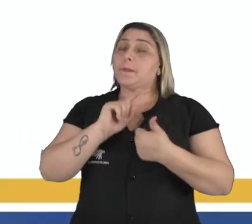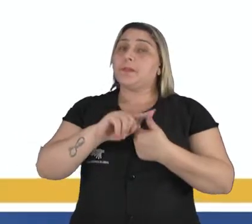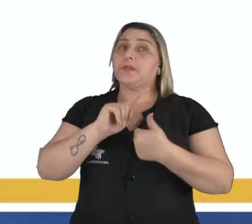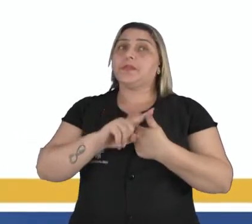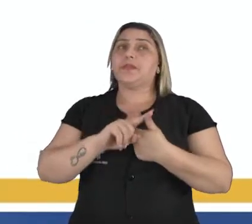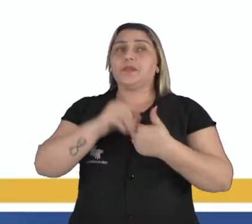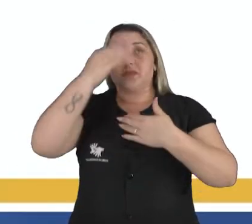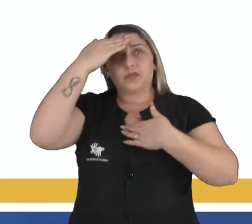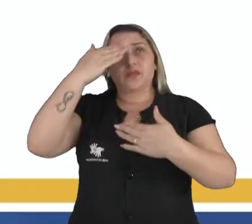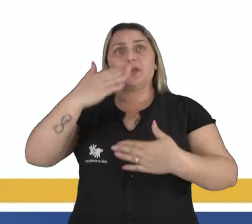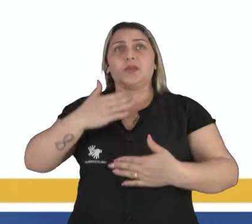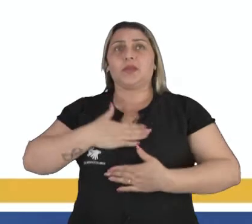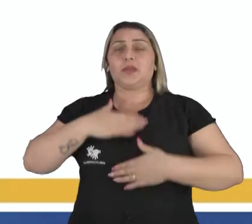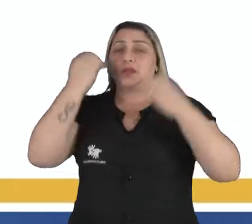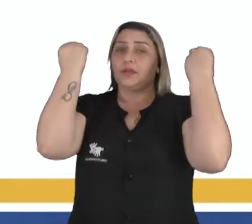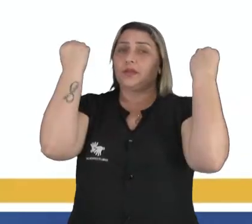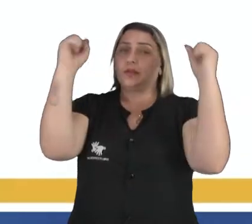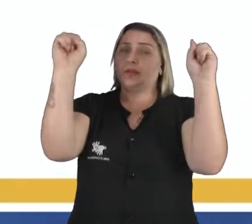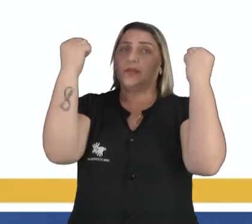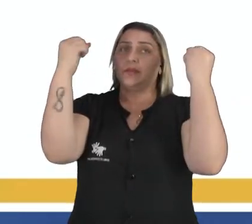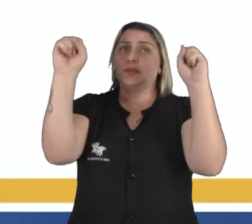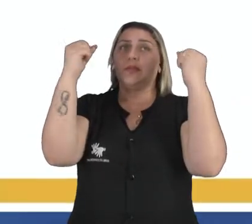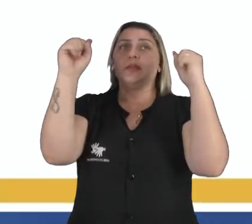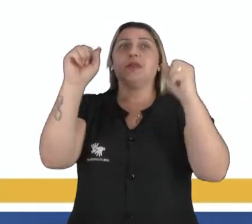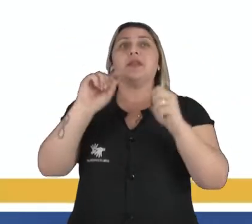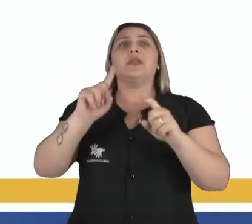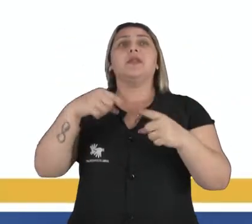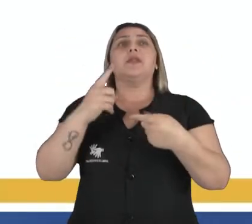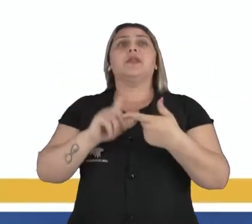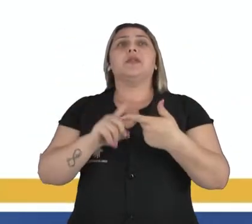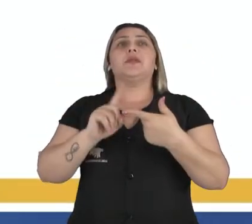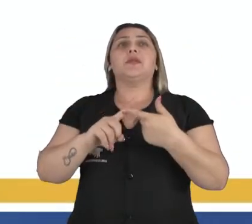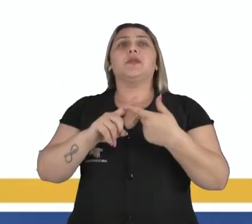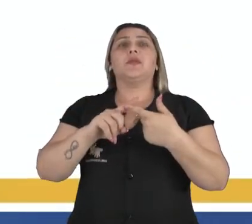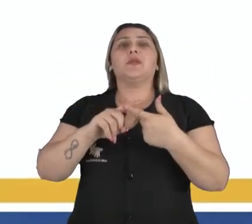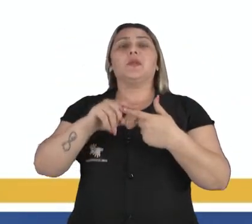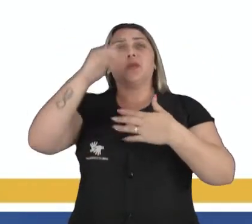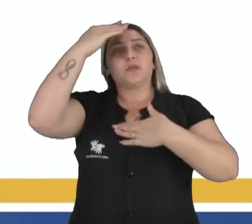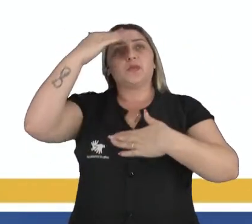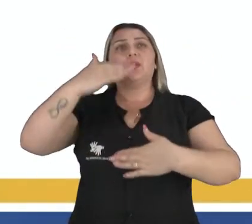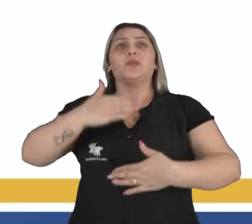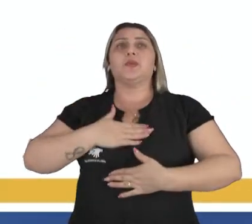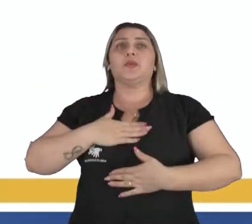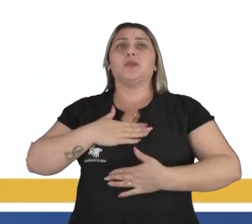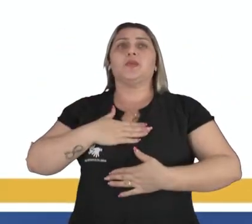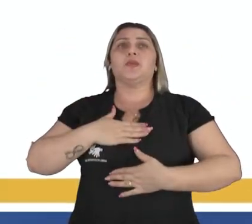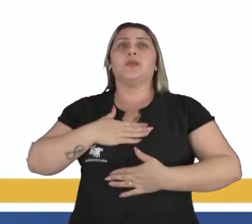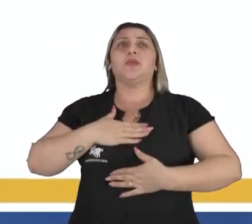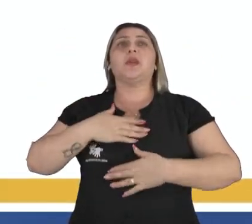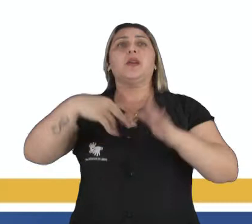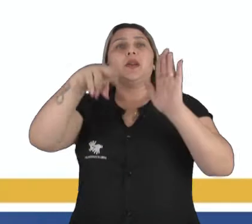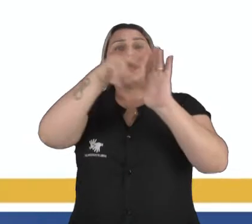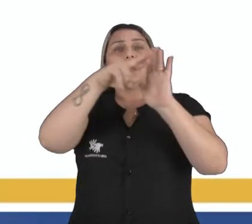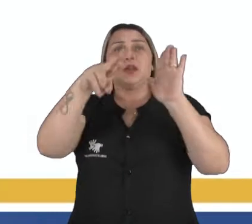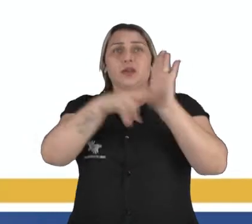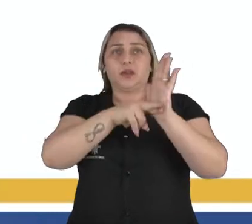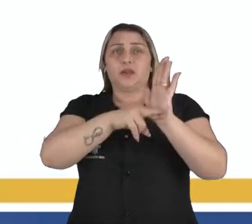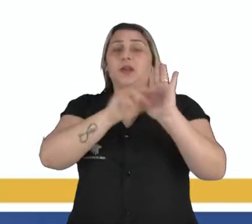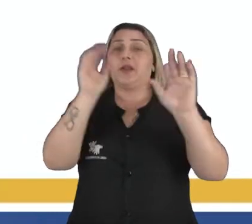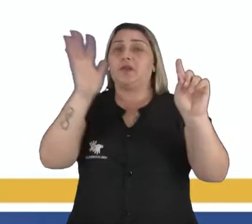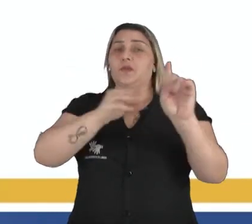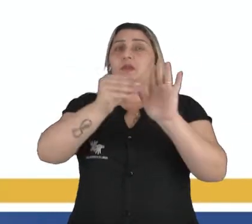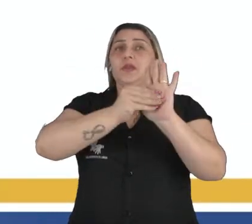primeiro deles é o corpo na educação física depois nós vamos ver os tipos de copos padrão de cópia influência